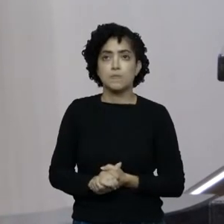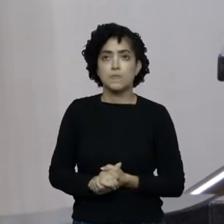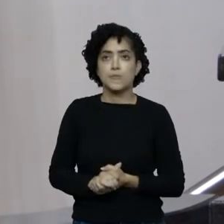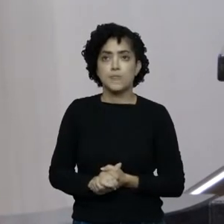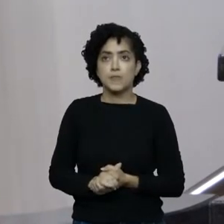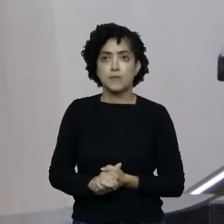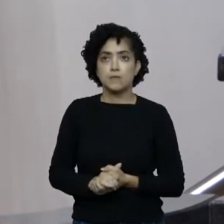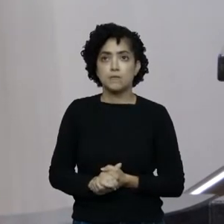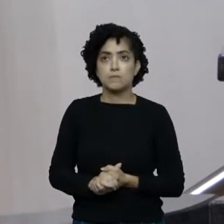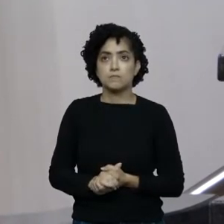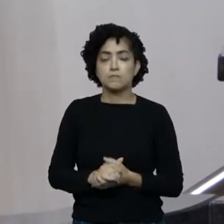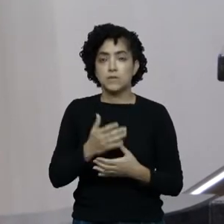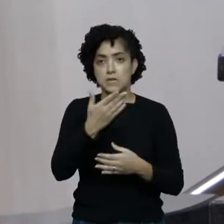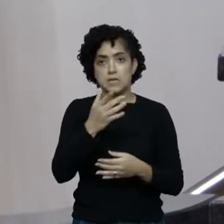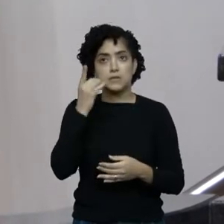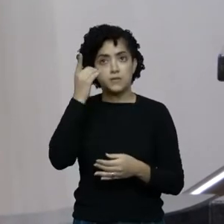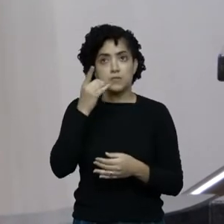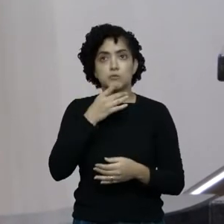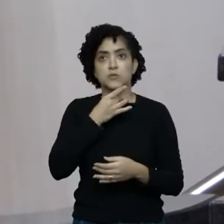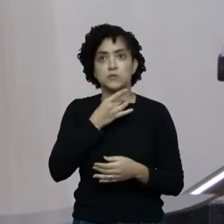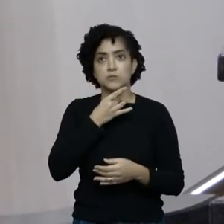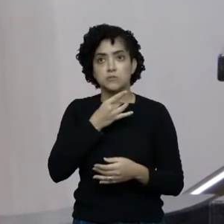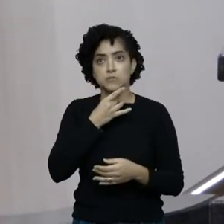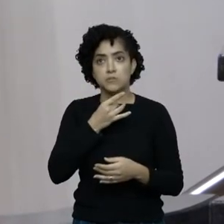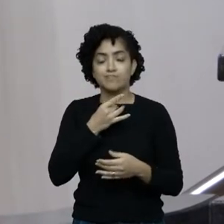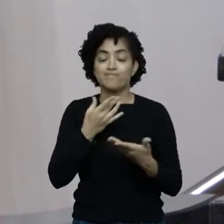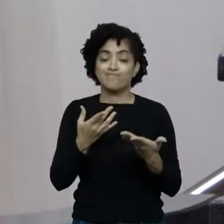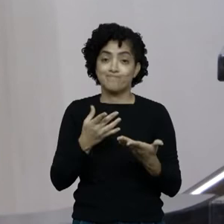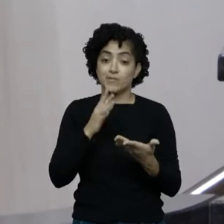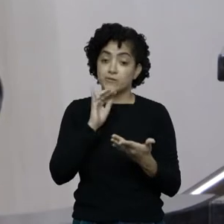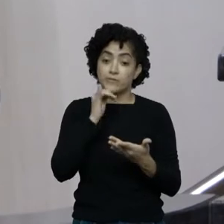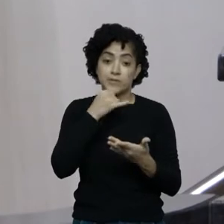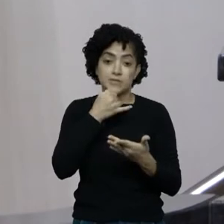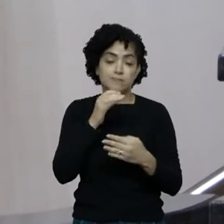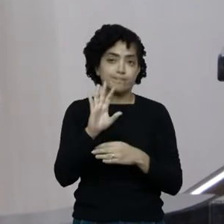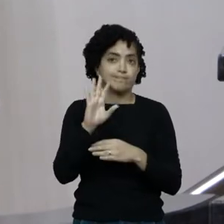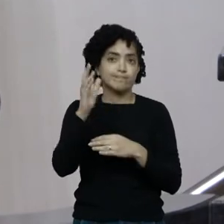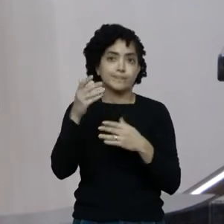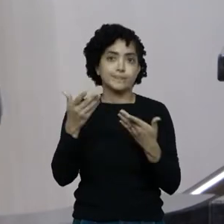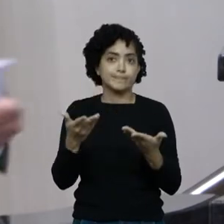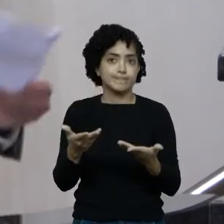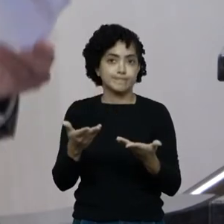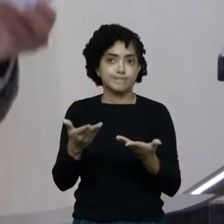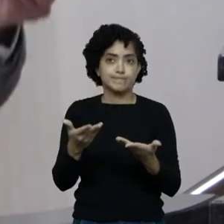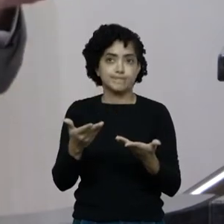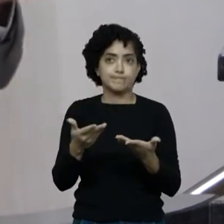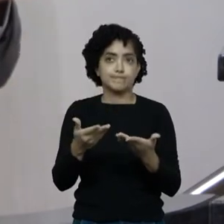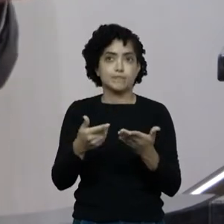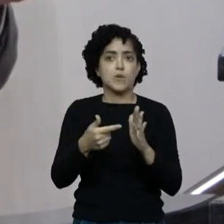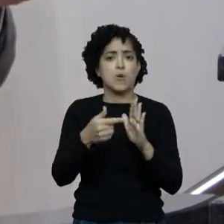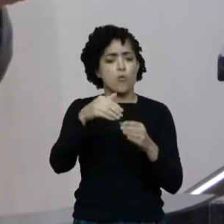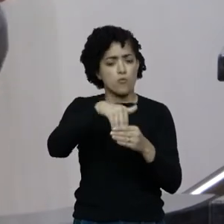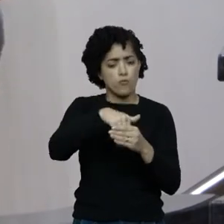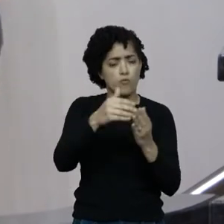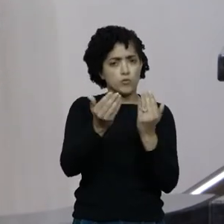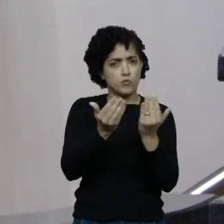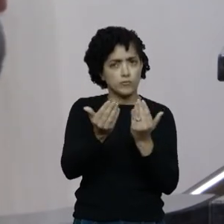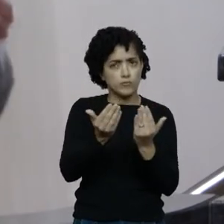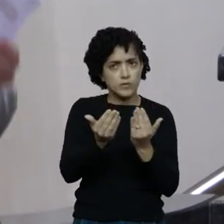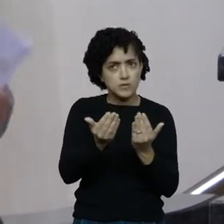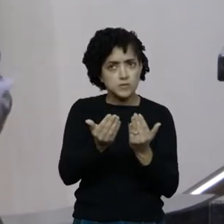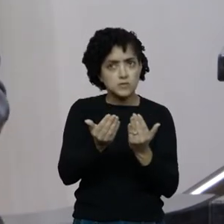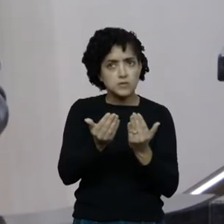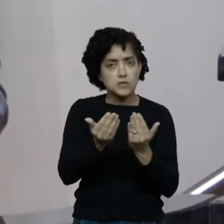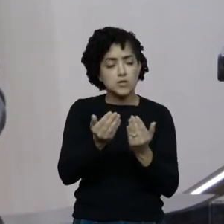E você tá com um pouquinho diferente depois que aconteceu e apresentou voto-vista quando você cabeça uma